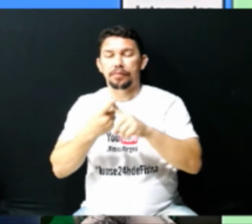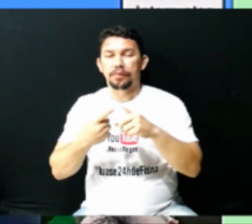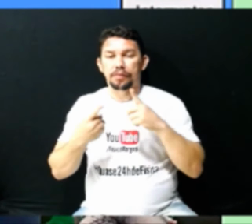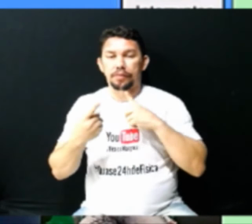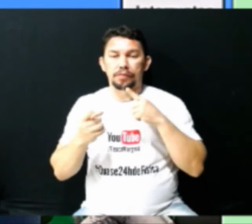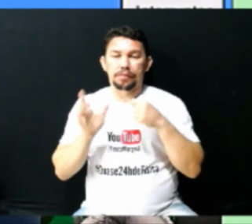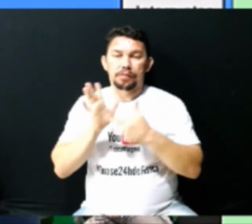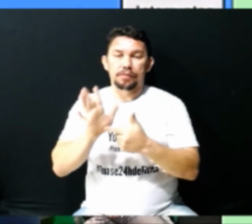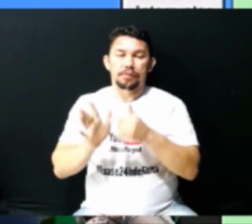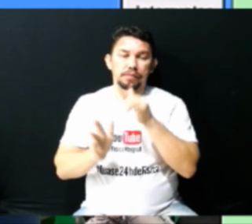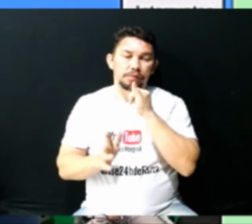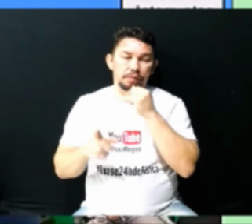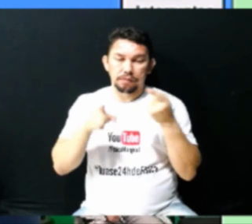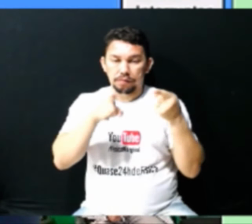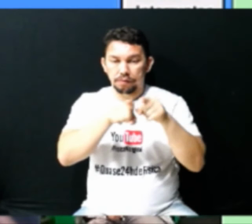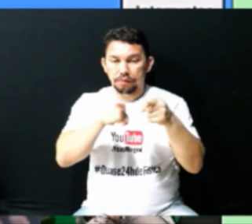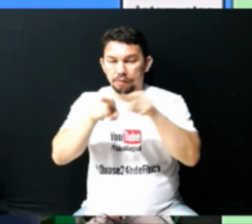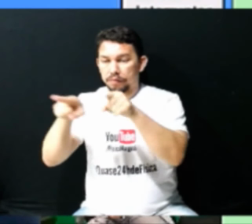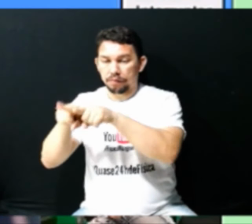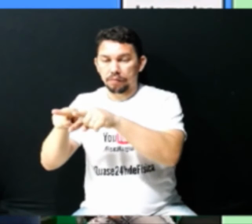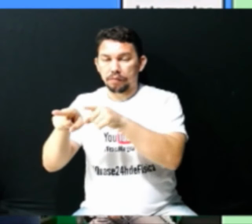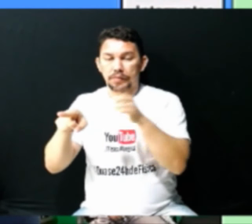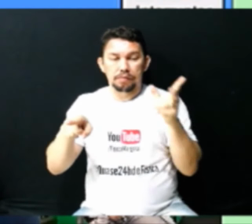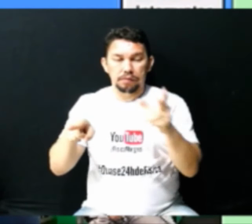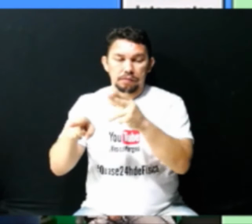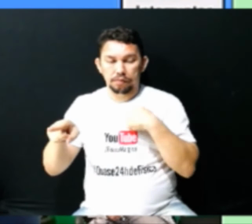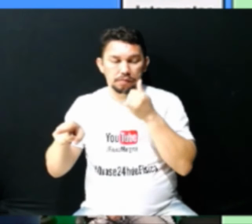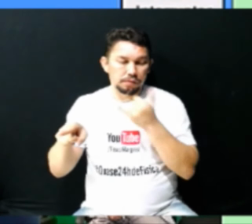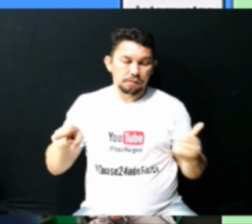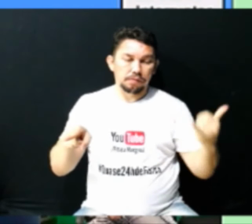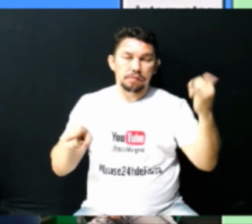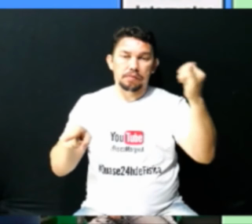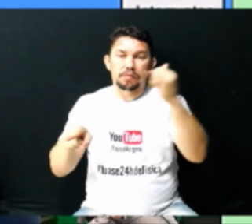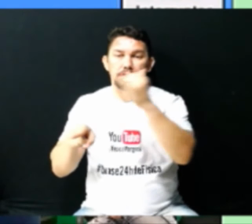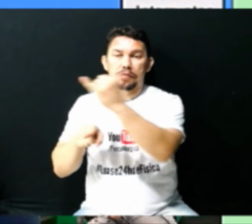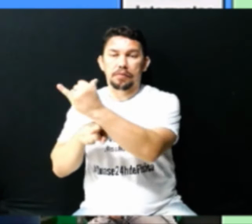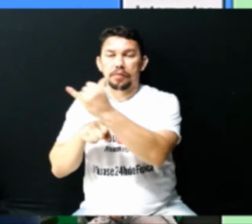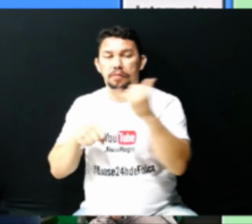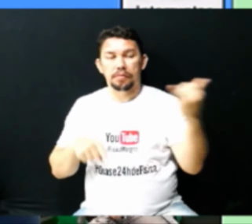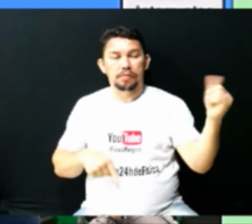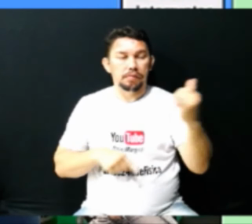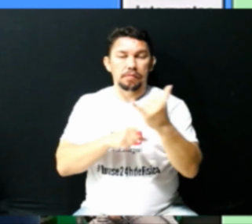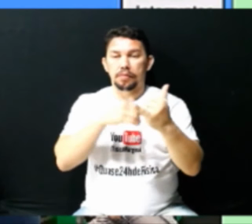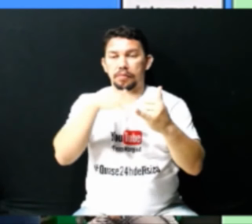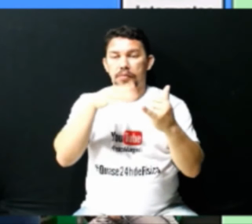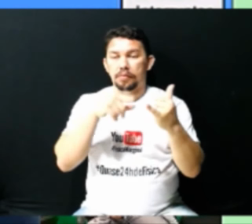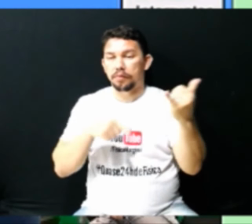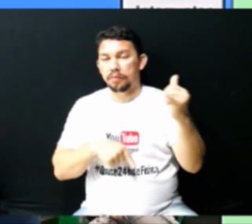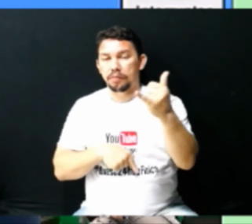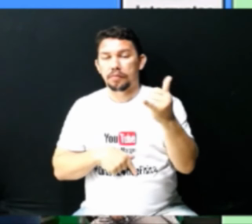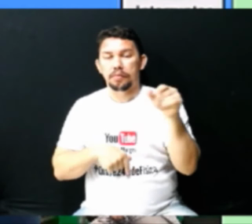eles estão ligados em série, a corrente é a mesma, a diferença de potencial vai ser maior naquele que tiver maior resistência.